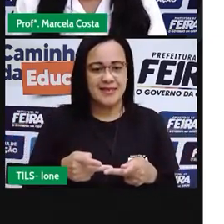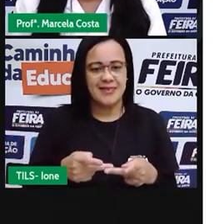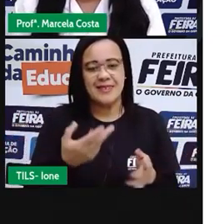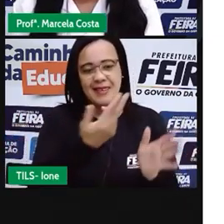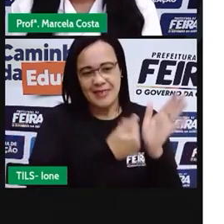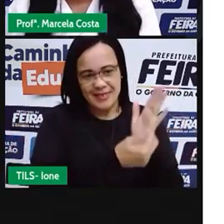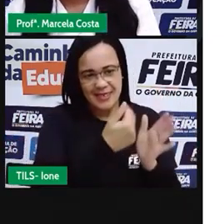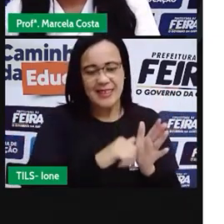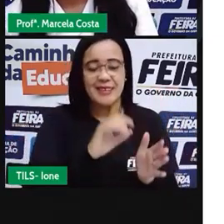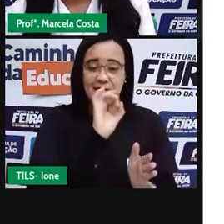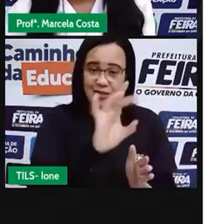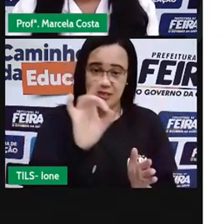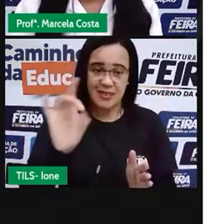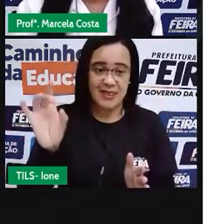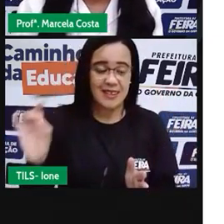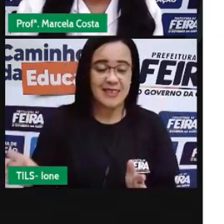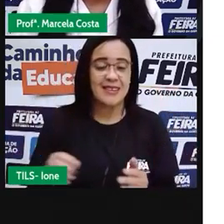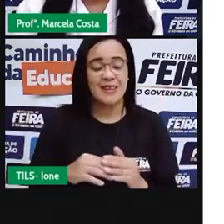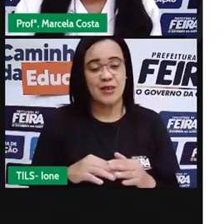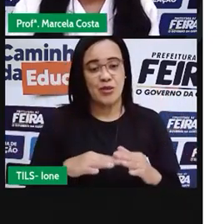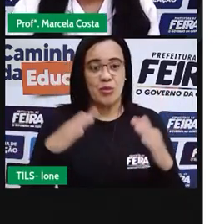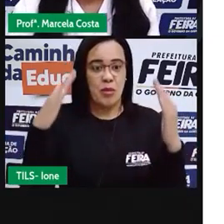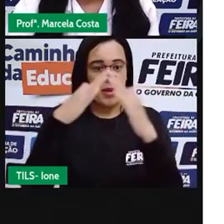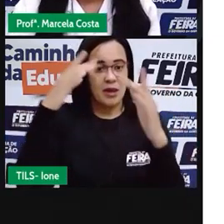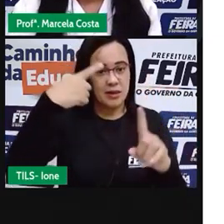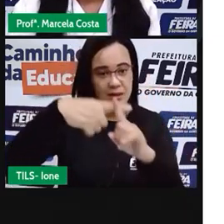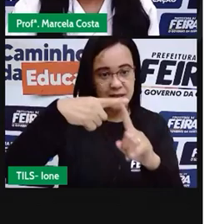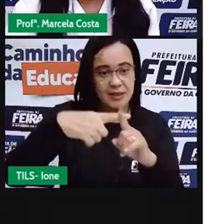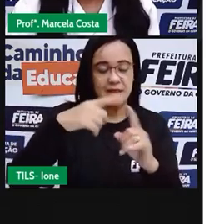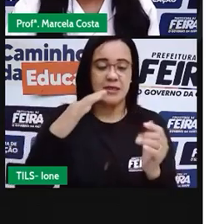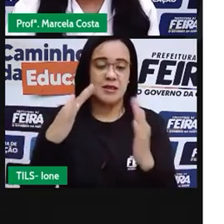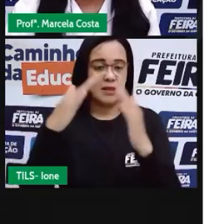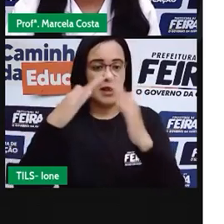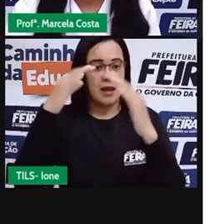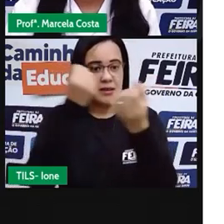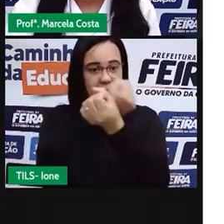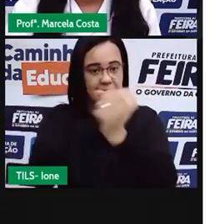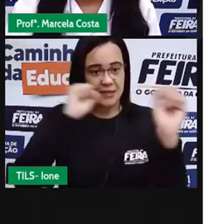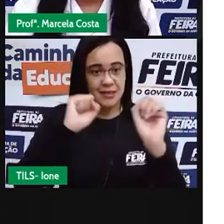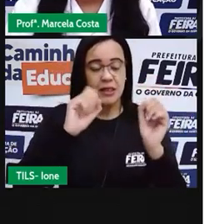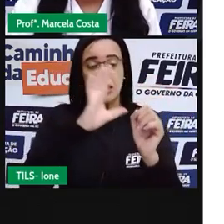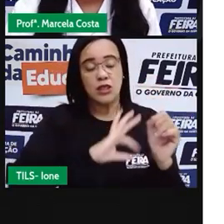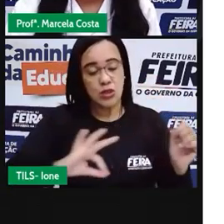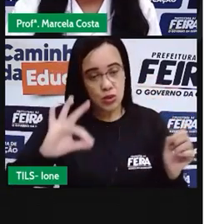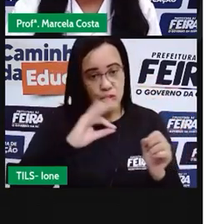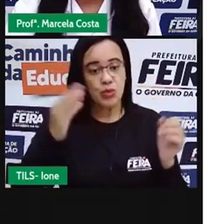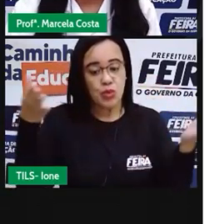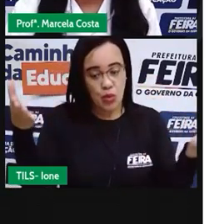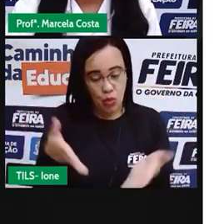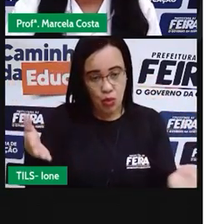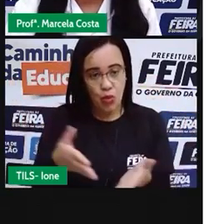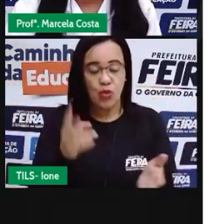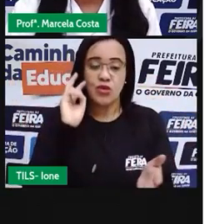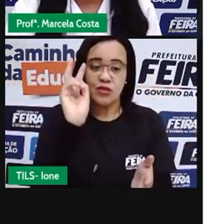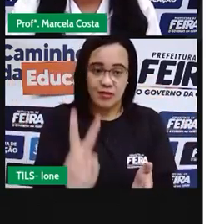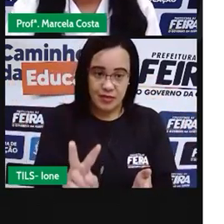em diferentes objetos que a gente encontra, como um relógio, é uma pizza, um